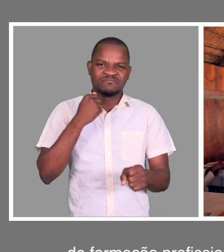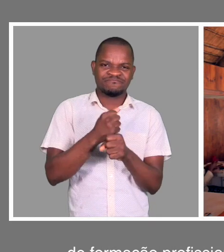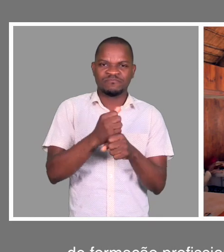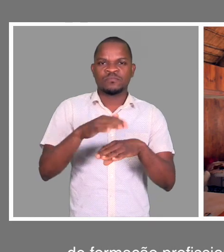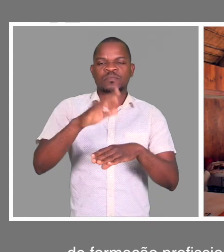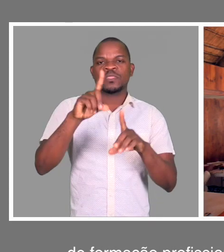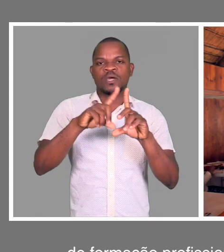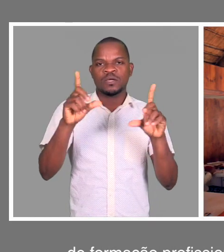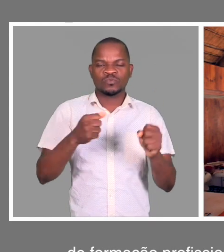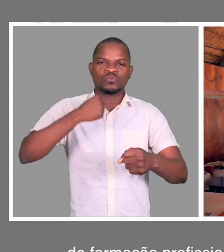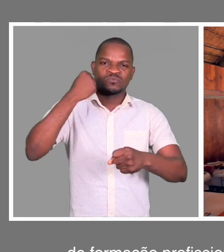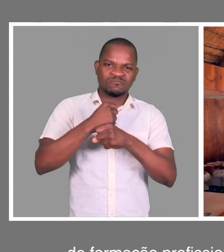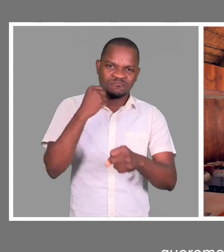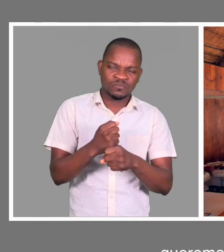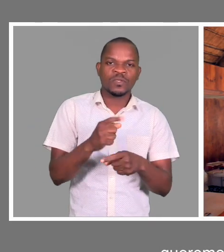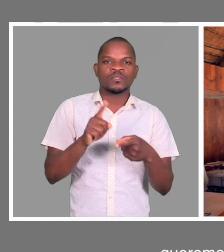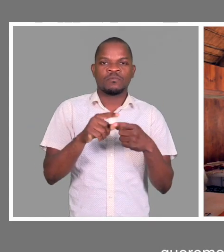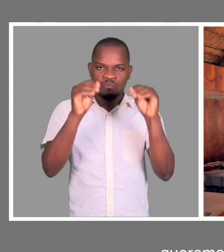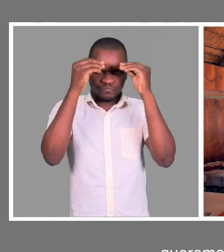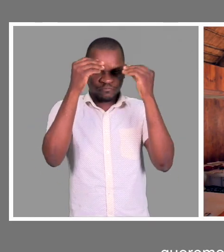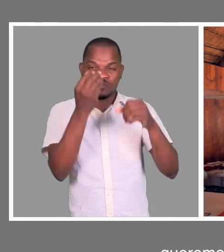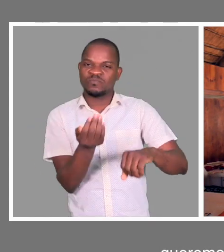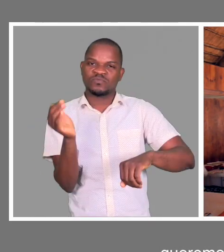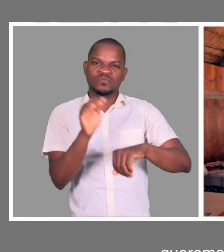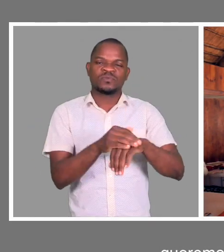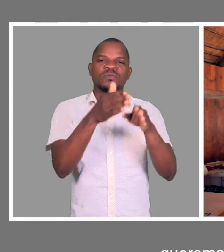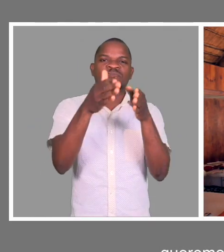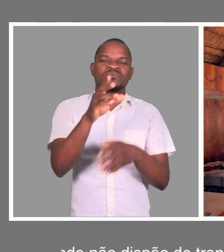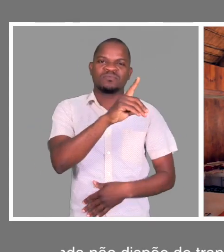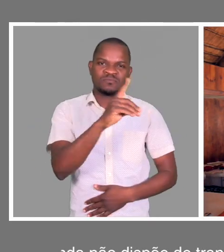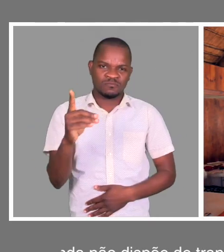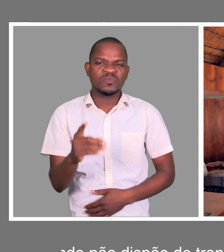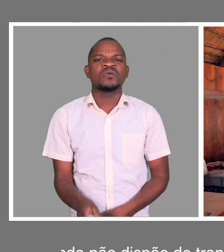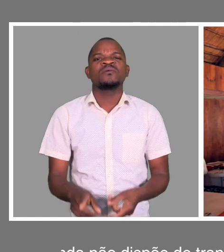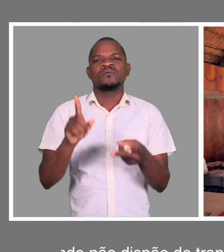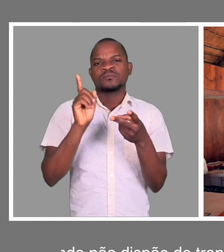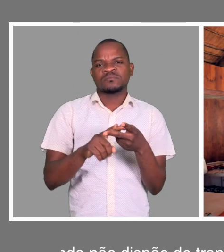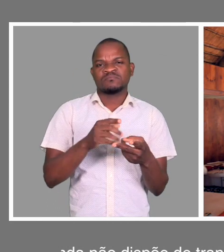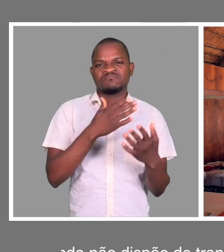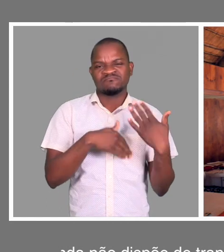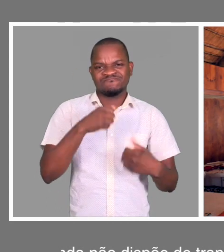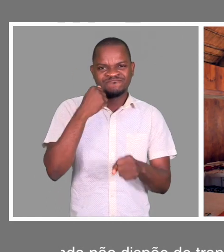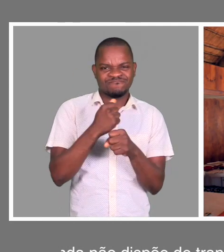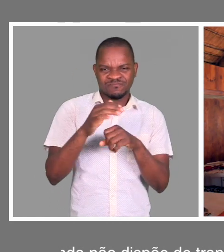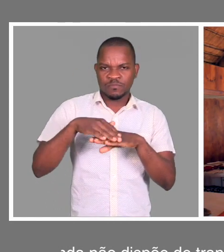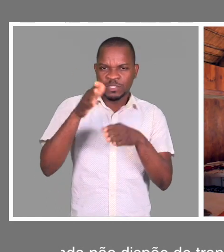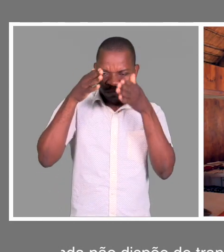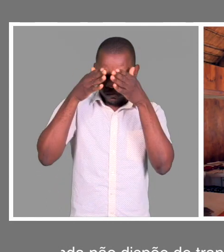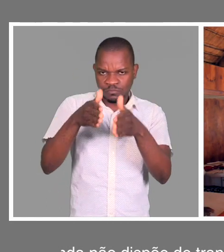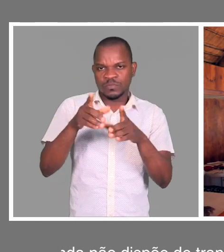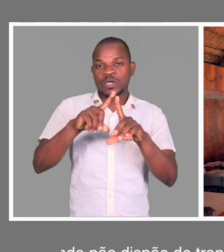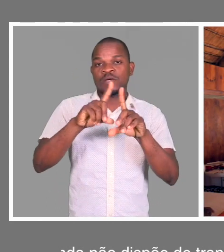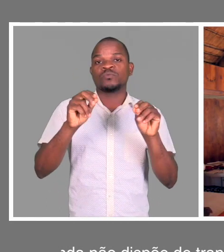profissional para as pessoas com deficiência. Queremos apostar no transporte. O país ainda não dispõe de transporte